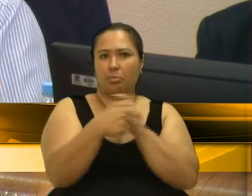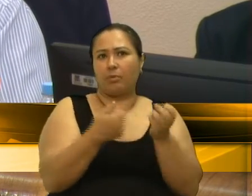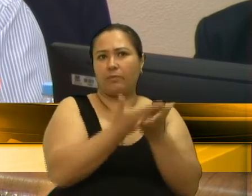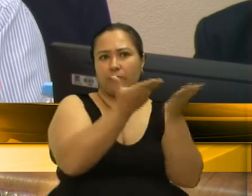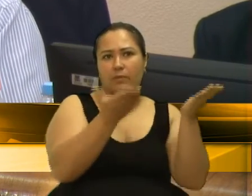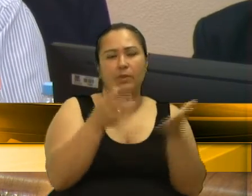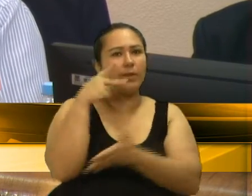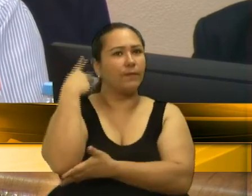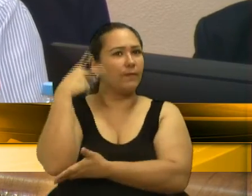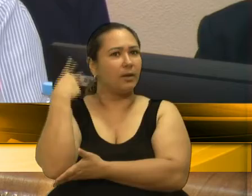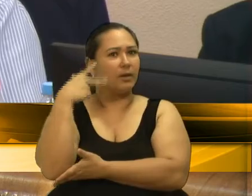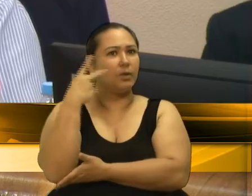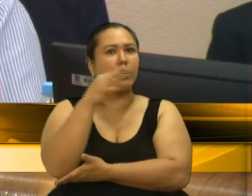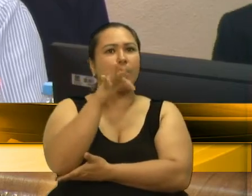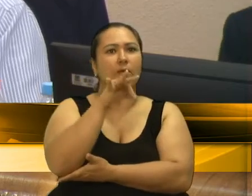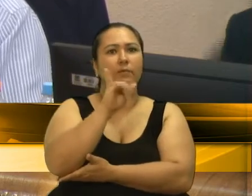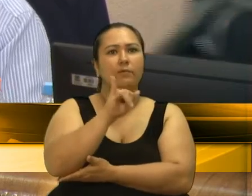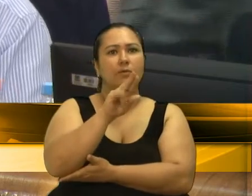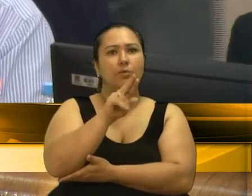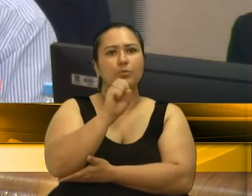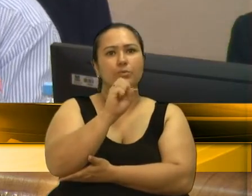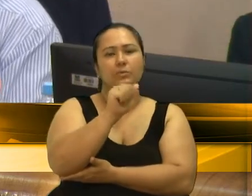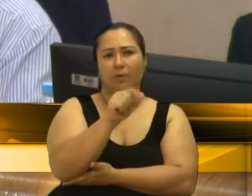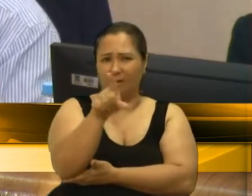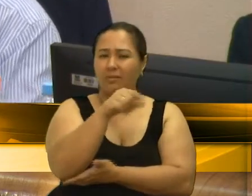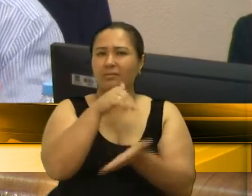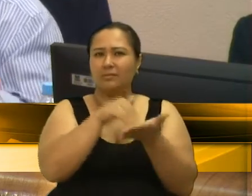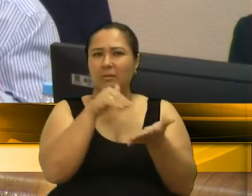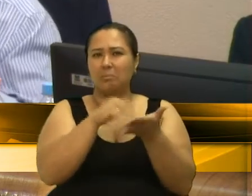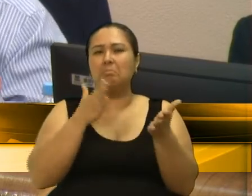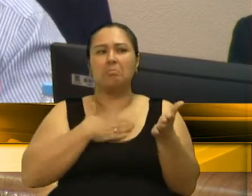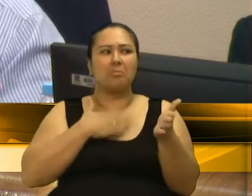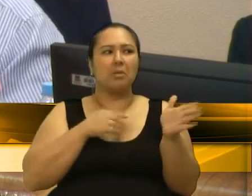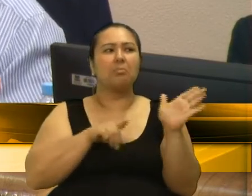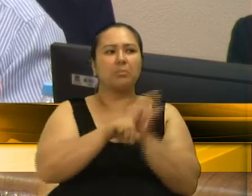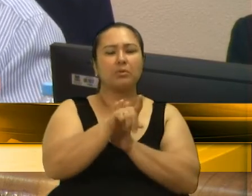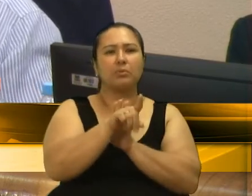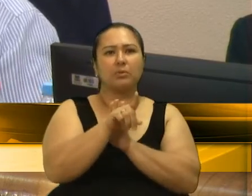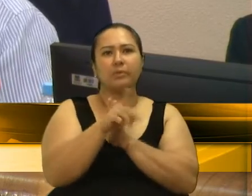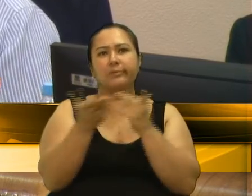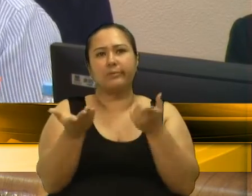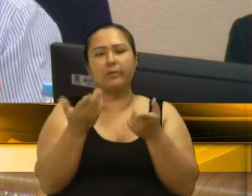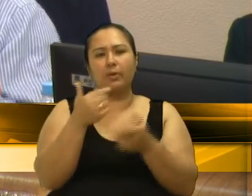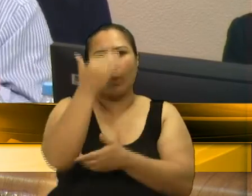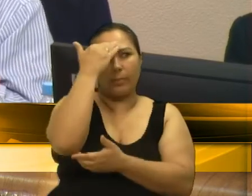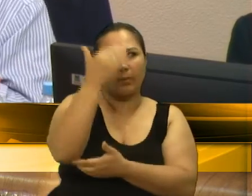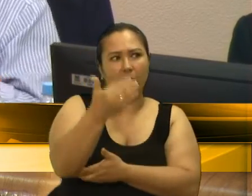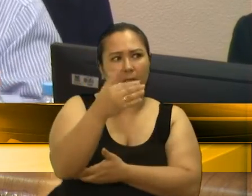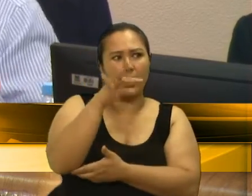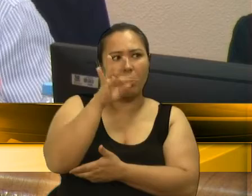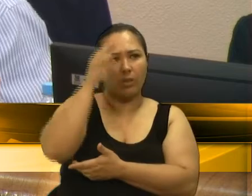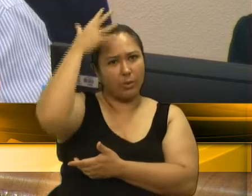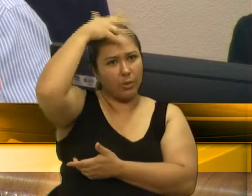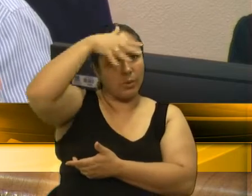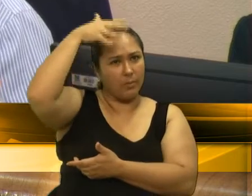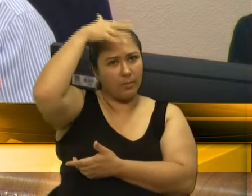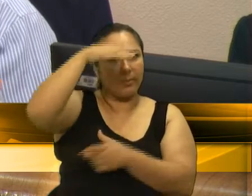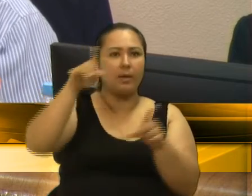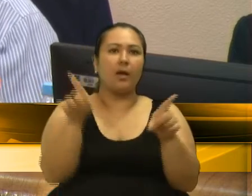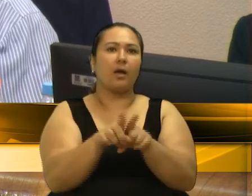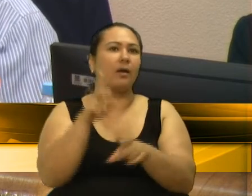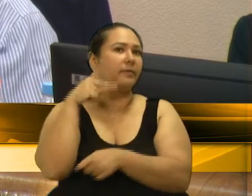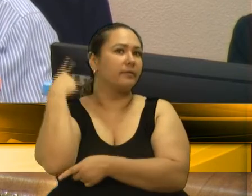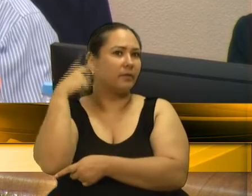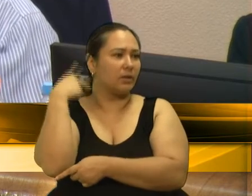Vereador Fiuza, senhor secretário, era essa a minha pergunta. Muito obrigado. Vereador Tomé, obrigado, vereador. Então, as perguntas agora ficam com a vereadora